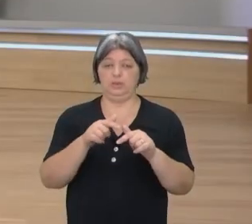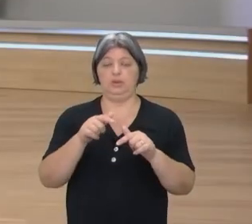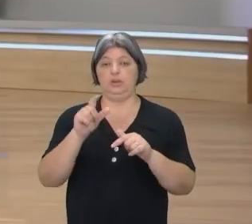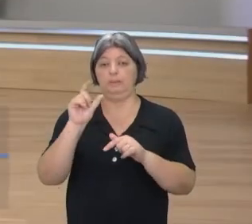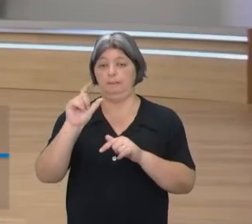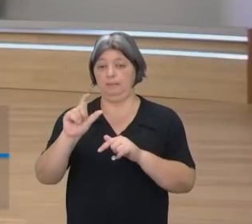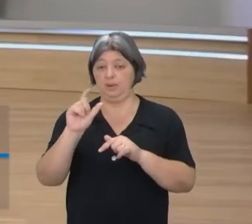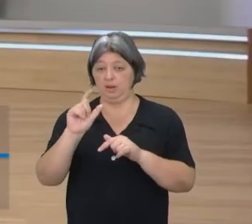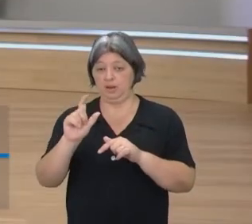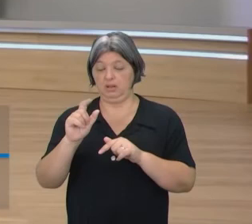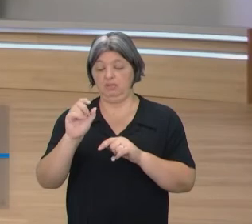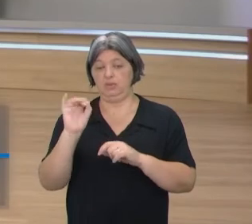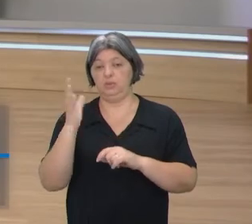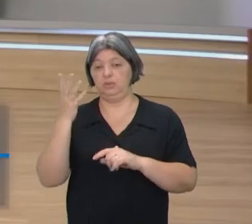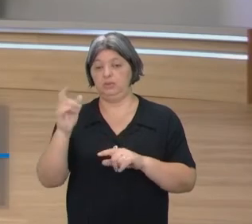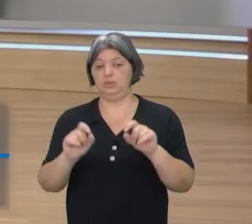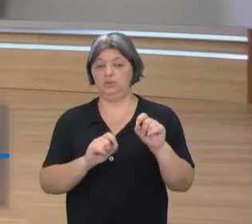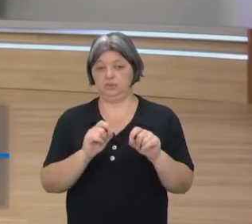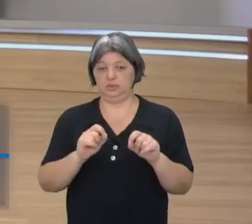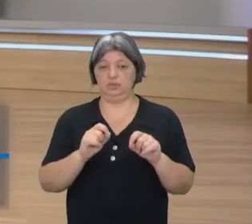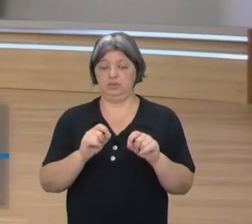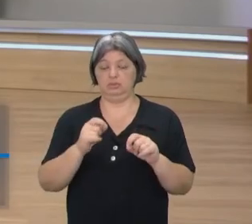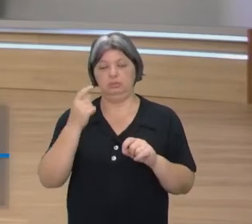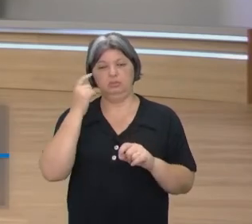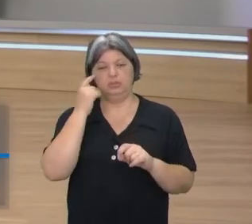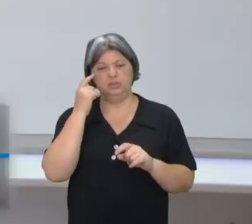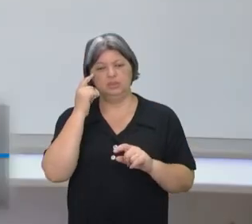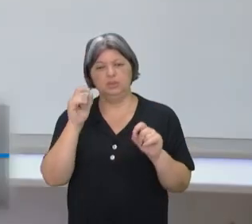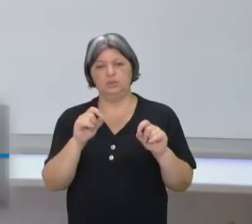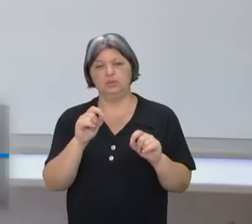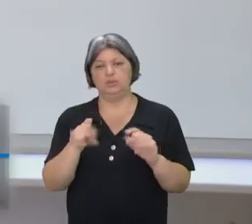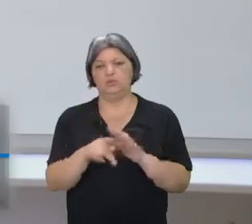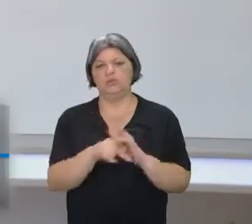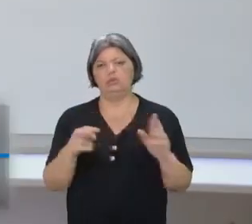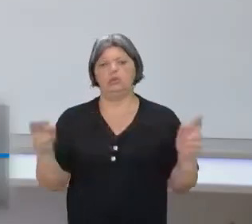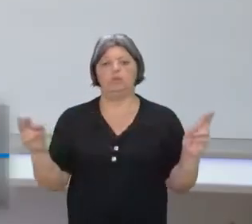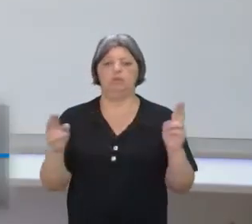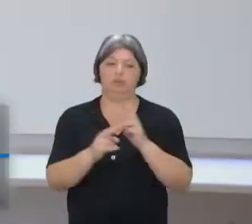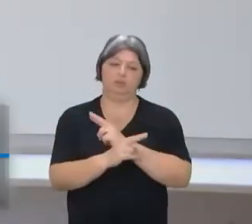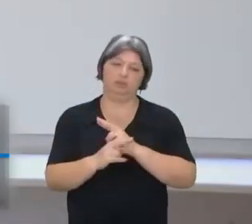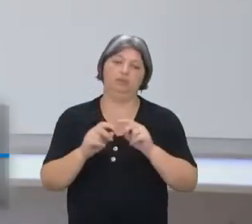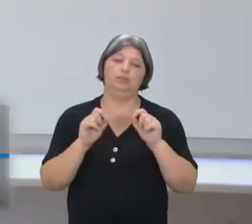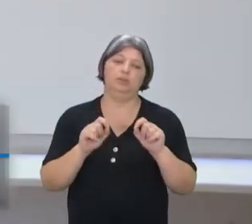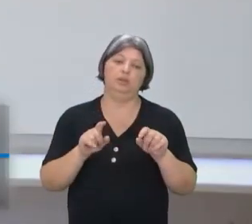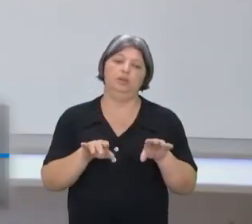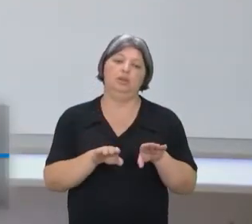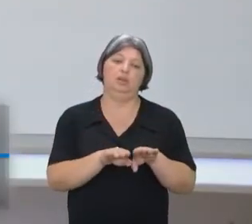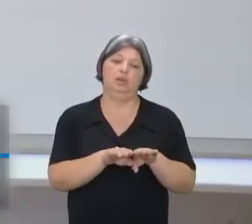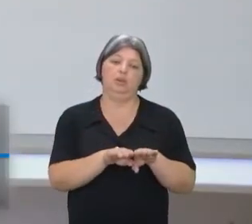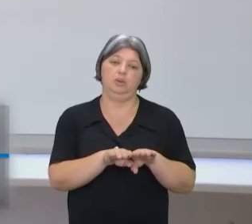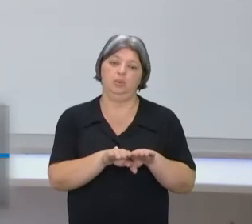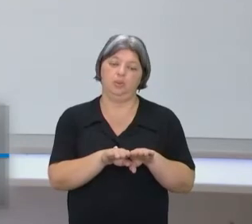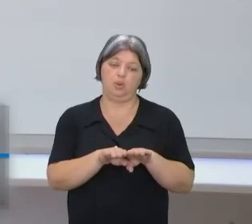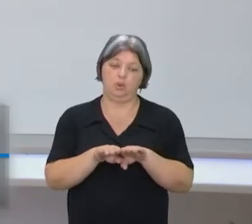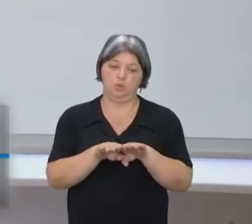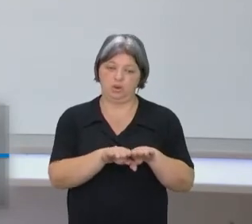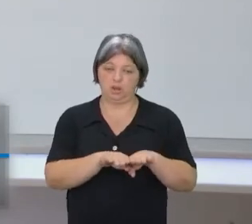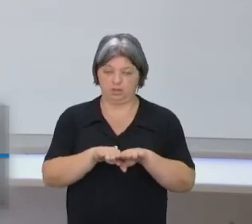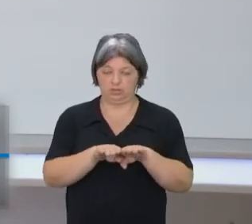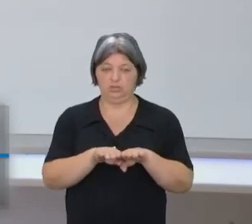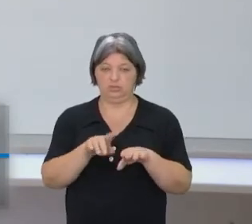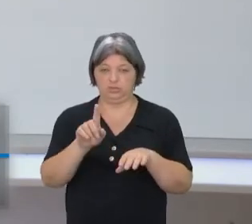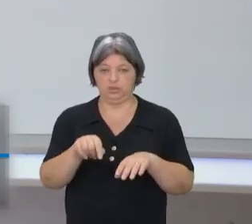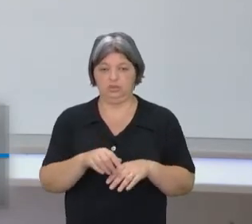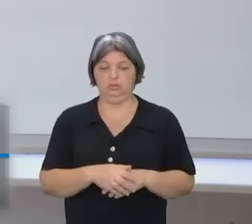acaba acontecendo ali, de vir na nossa cabeça, uma relação de igualdade, né? Então, a palavra equilíbrio, ela